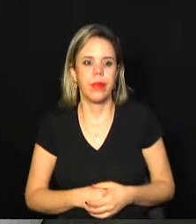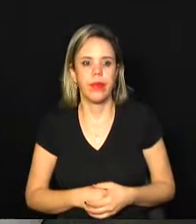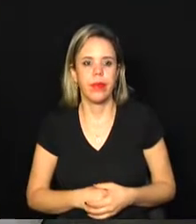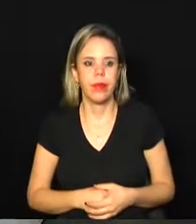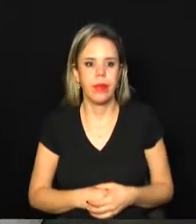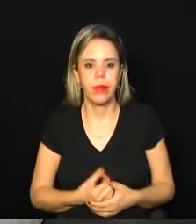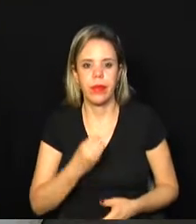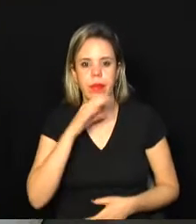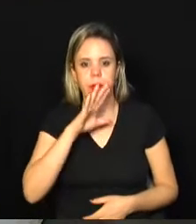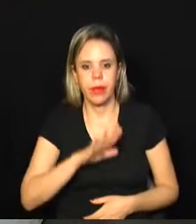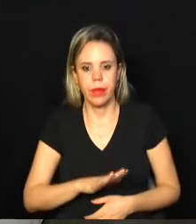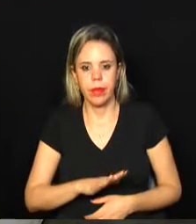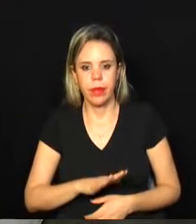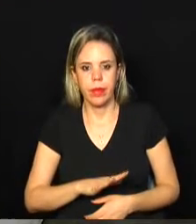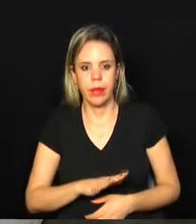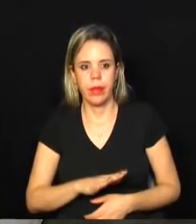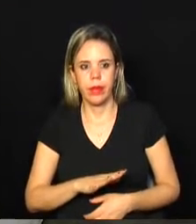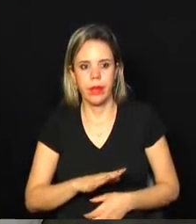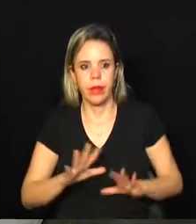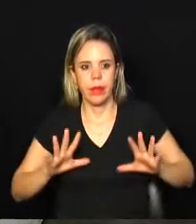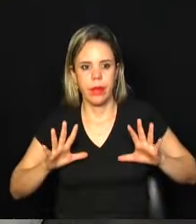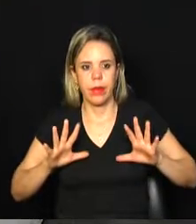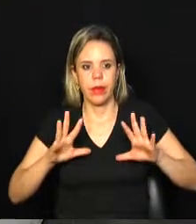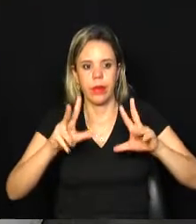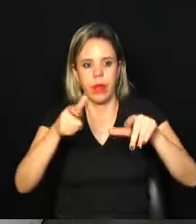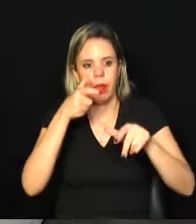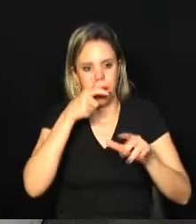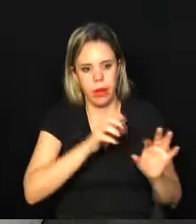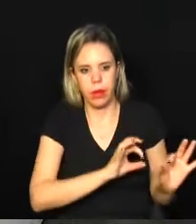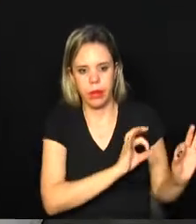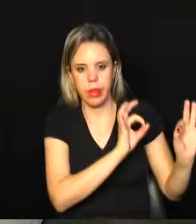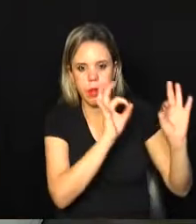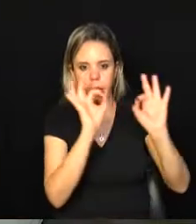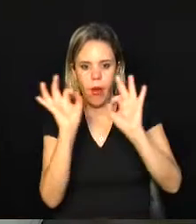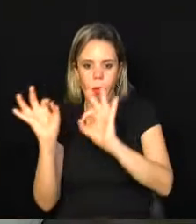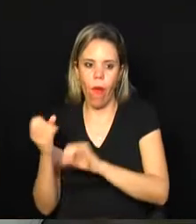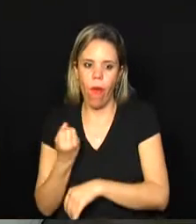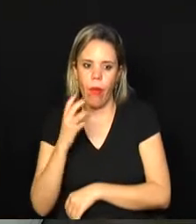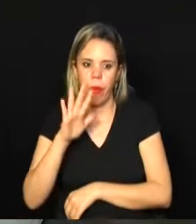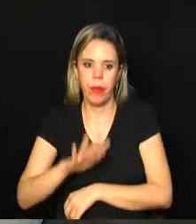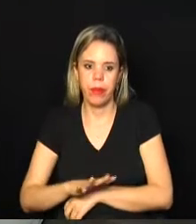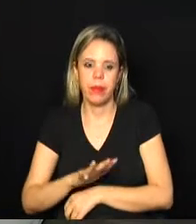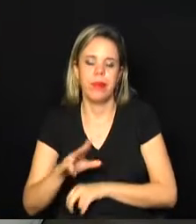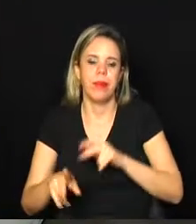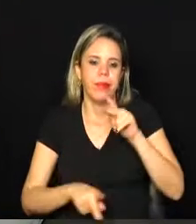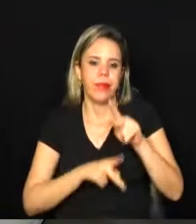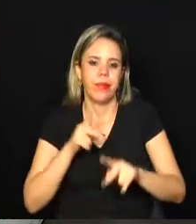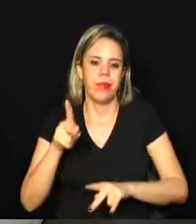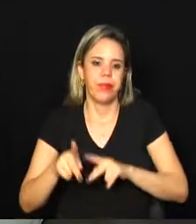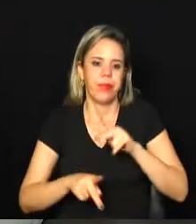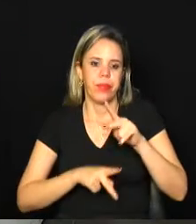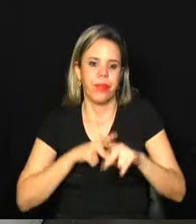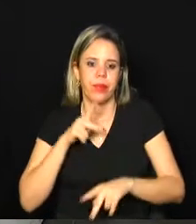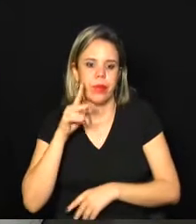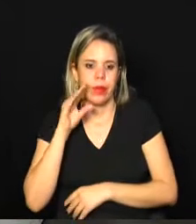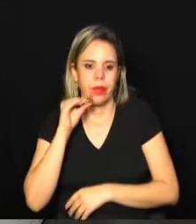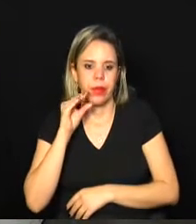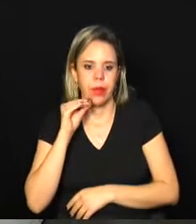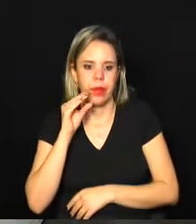Boa tarde a todos que nos assistem Boa tarde aqui a aos